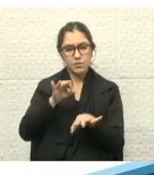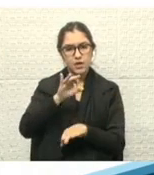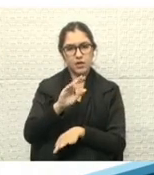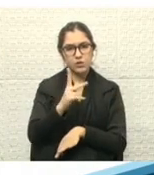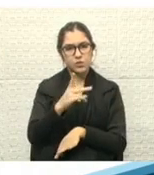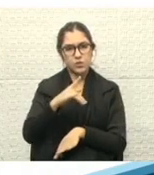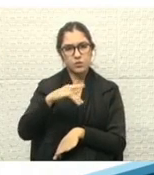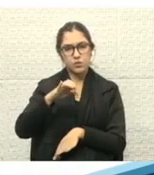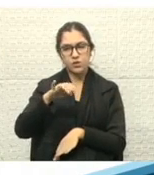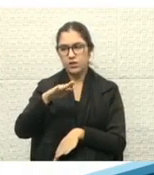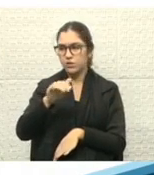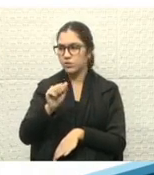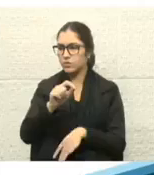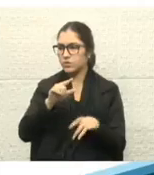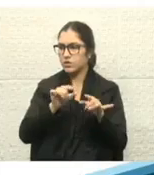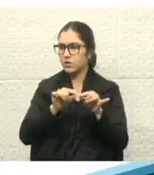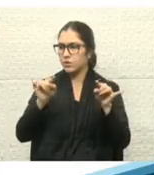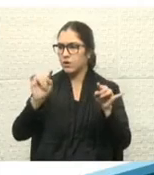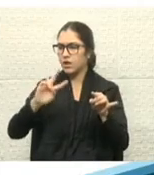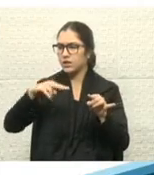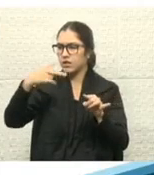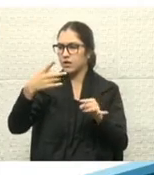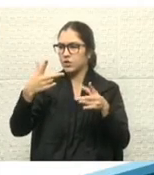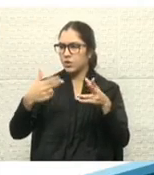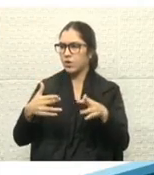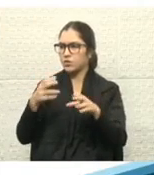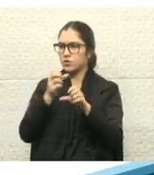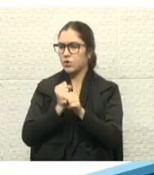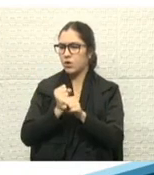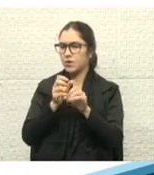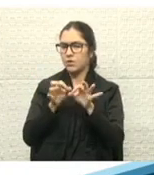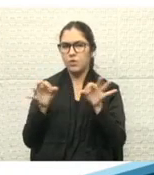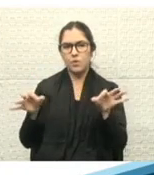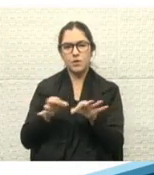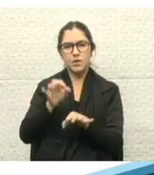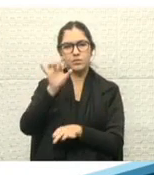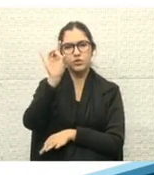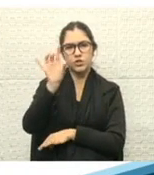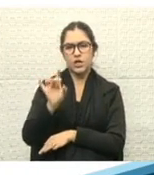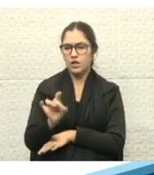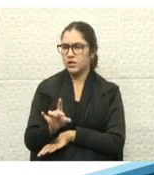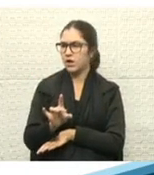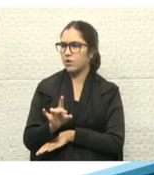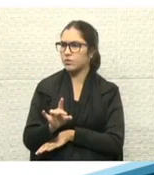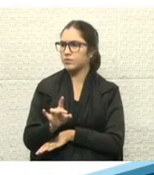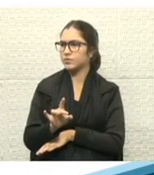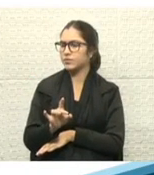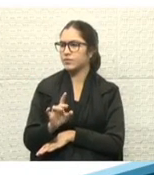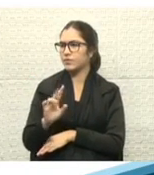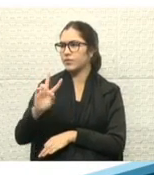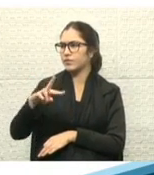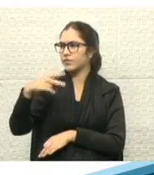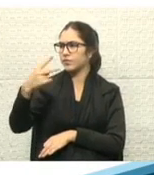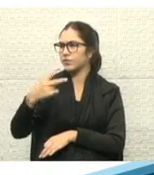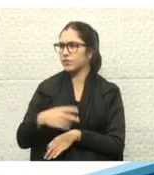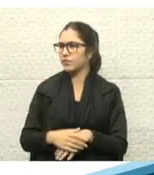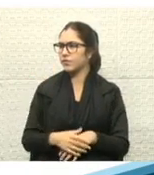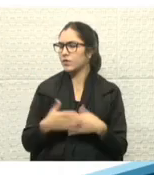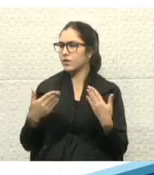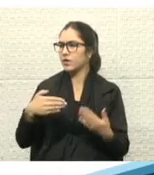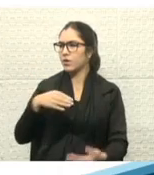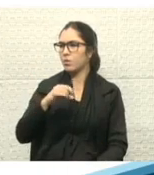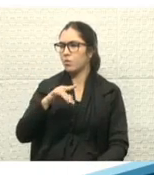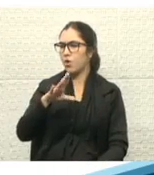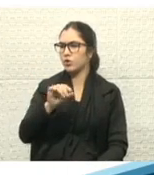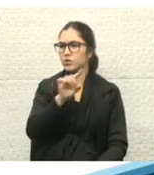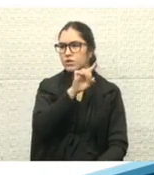hipotenusa ao quadrado igual à soma dos comprimentos de cada um dos catetos ao quadrado. Então, o módulo